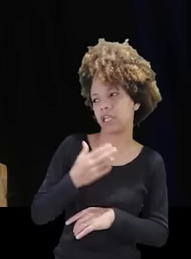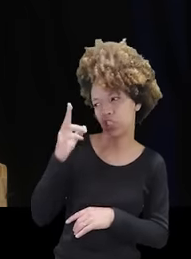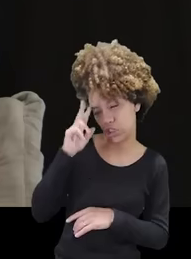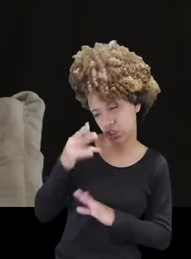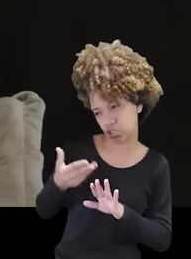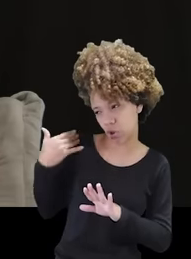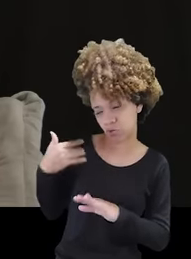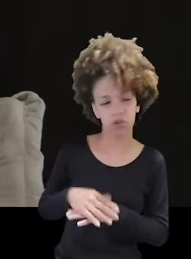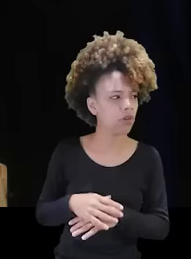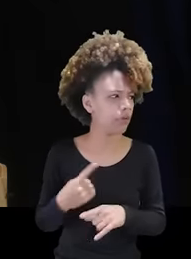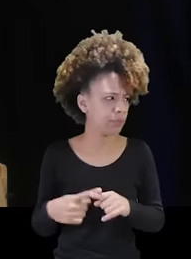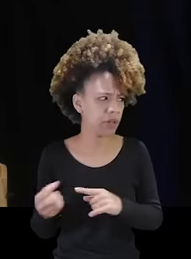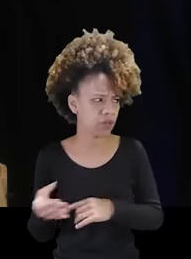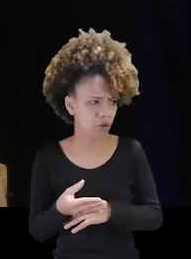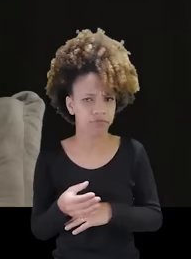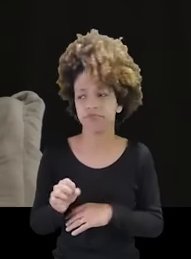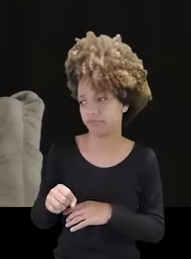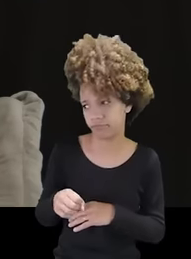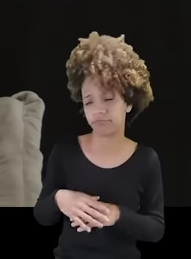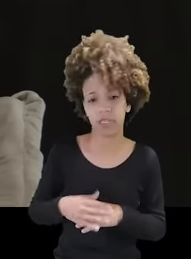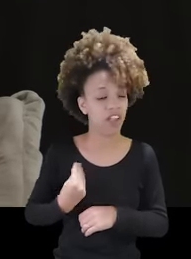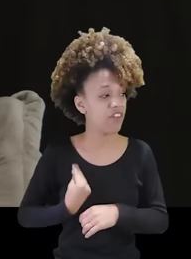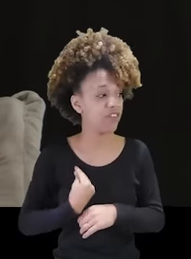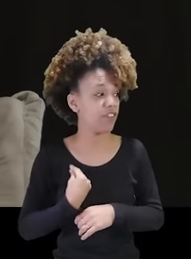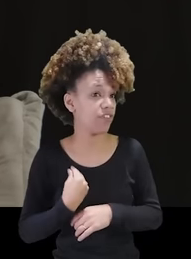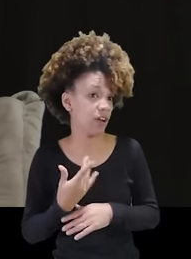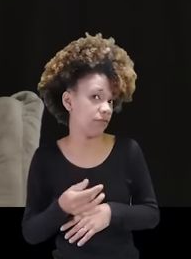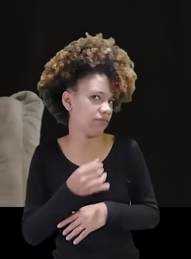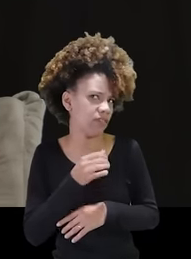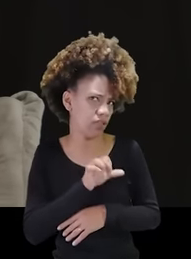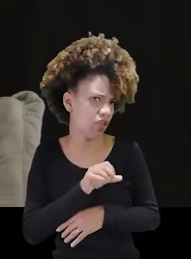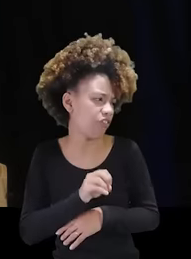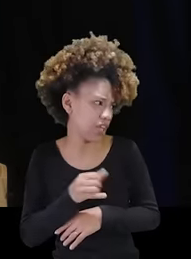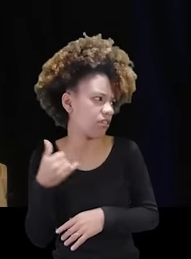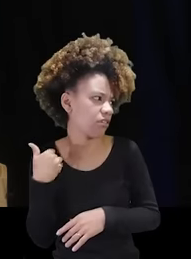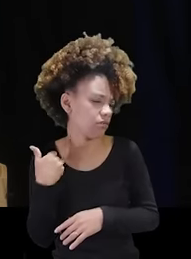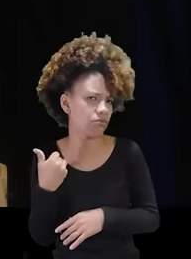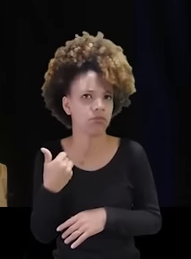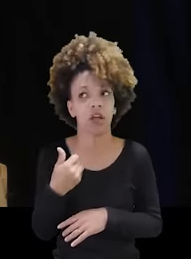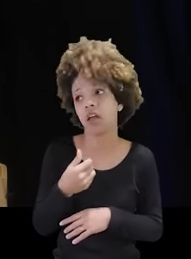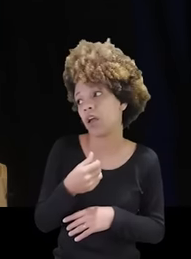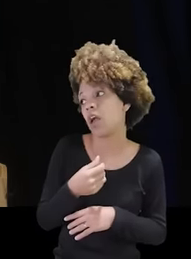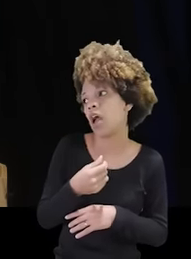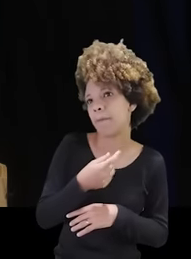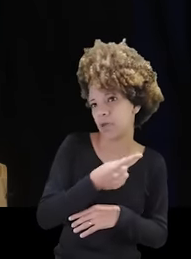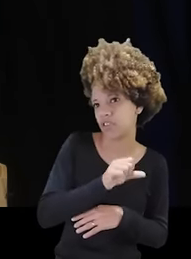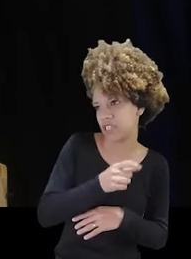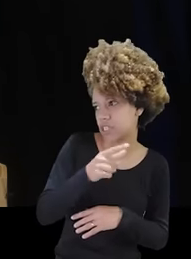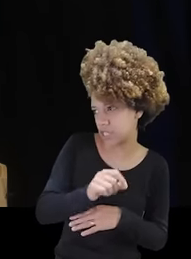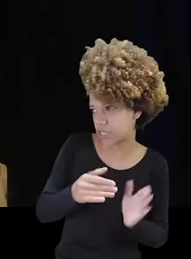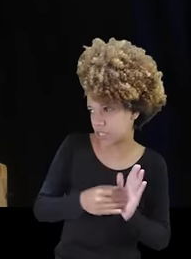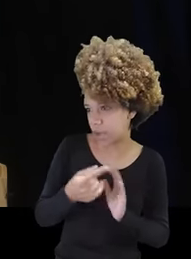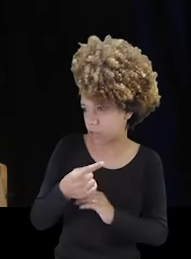histórico né de é muito recente deve estar viva ainda daquela bem 90 anos mano 910 a 45